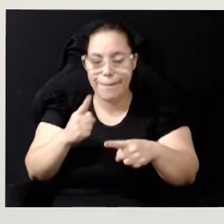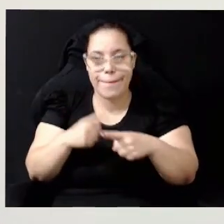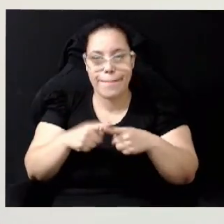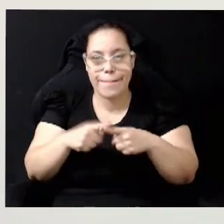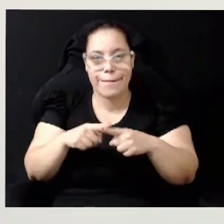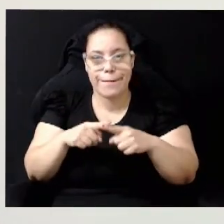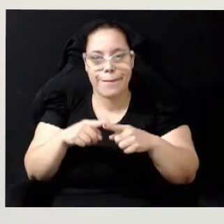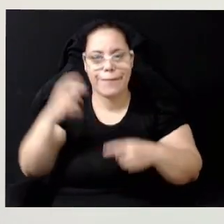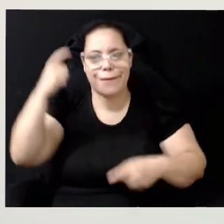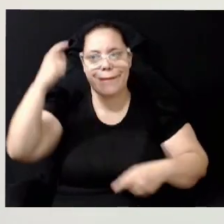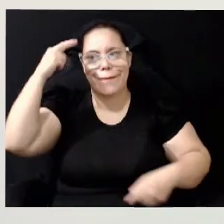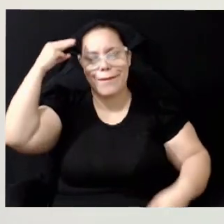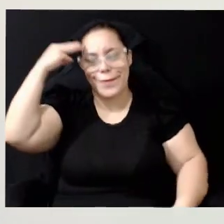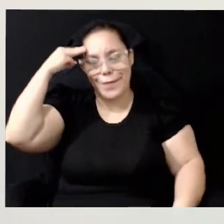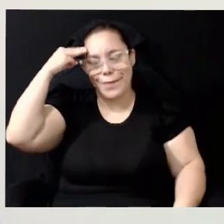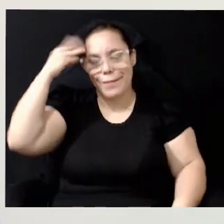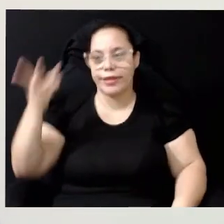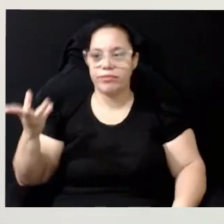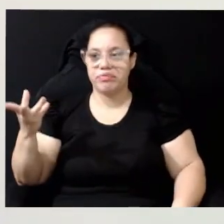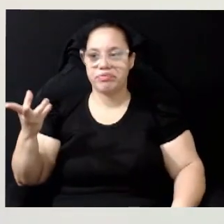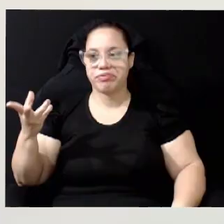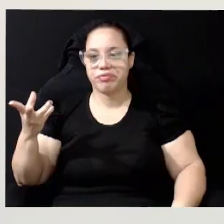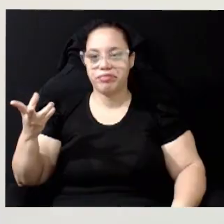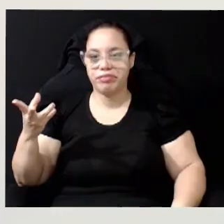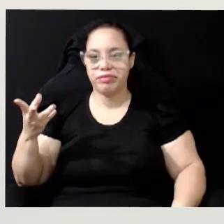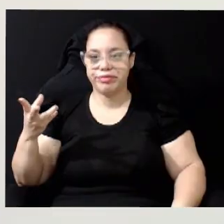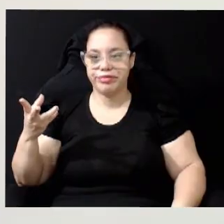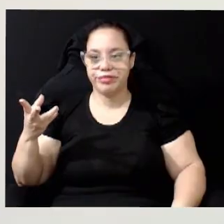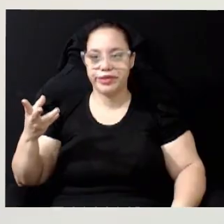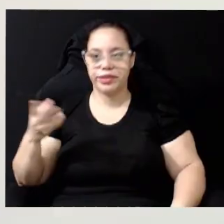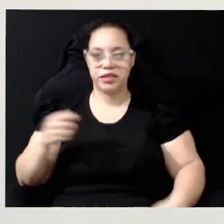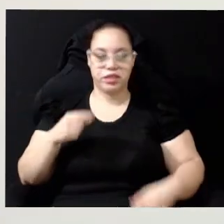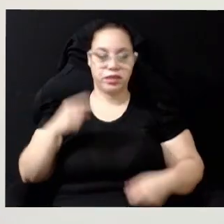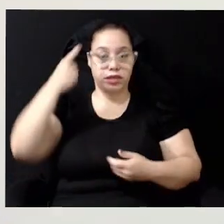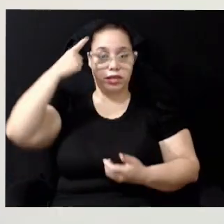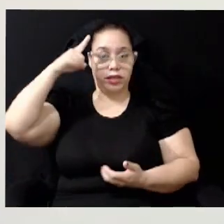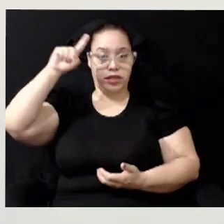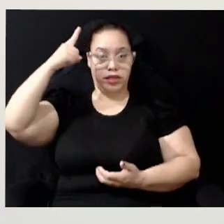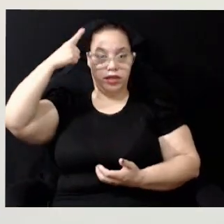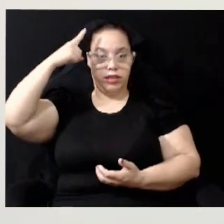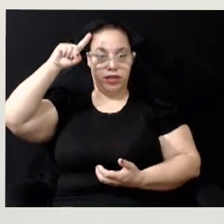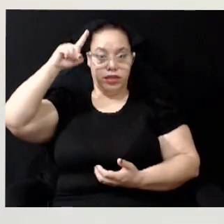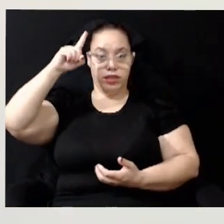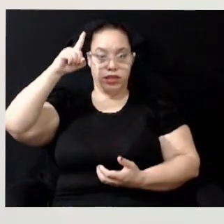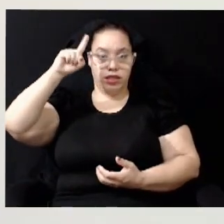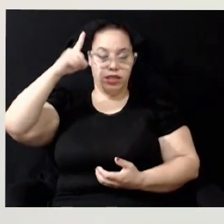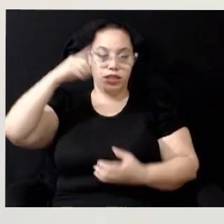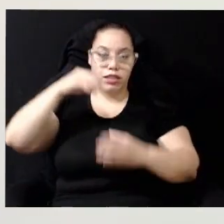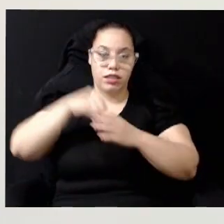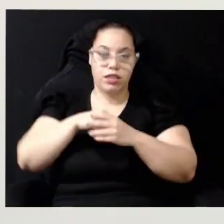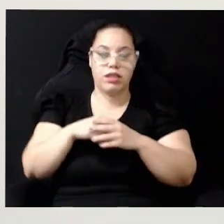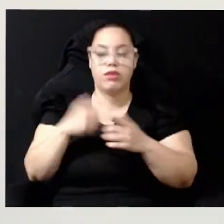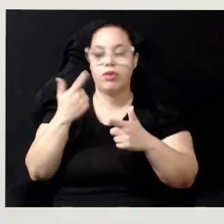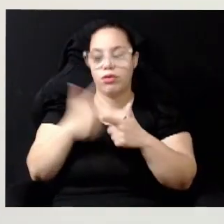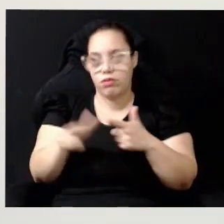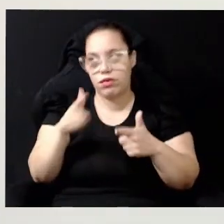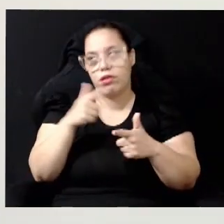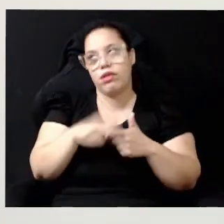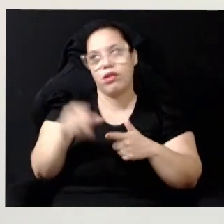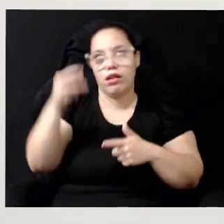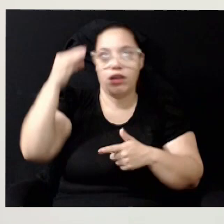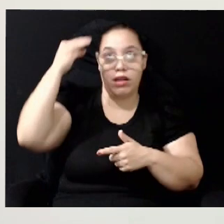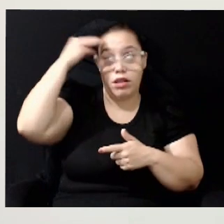mentais. A gente passa grande parte do nosso dia dentro da cabeça resolvendo problemas que já